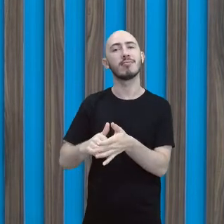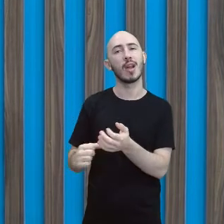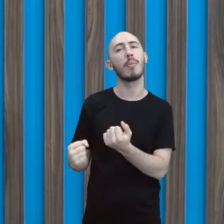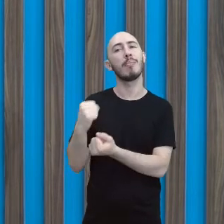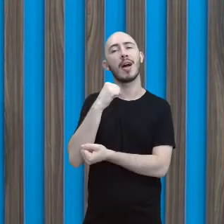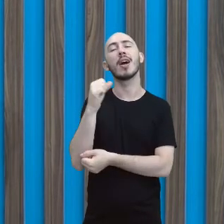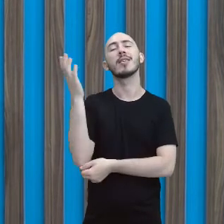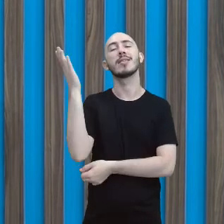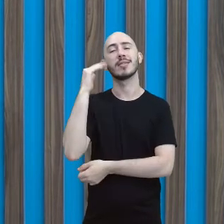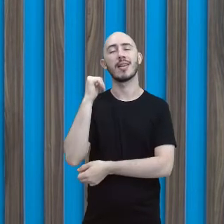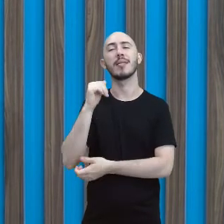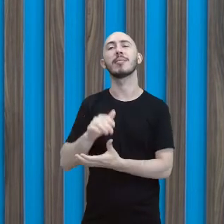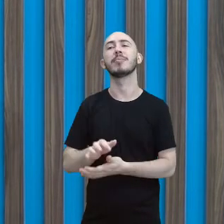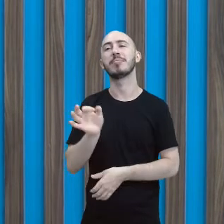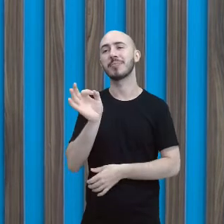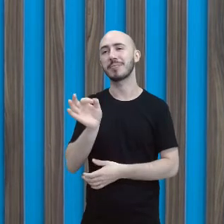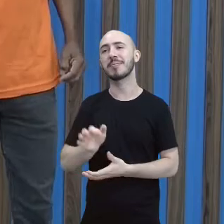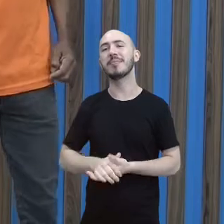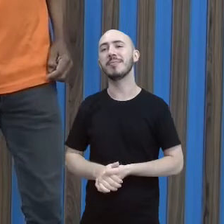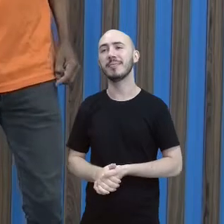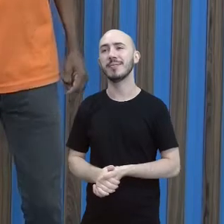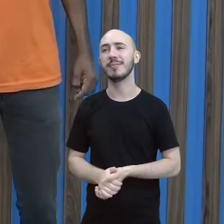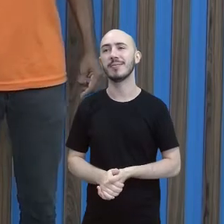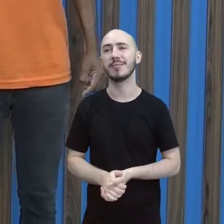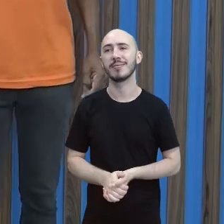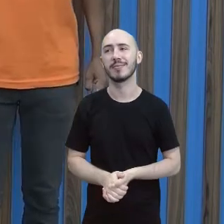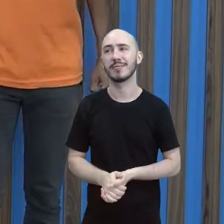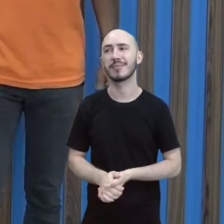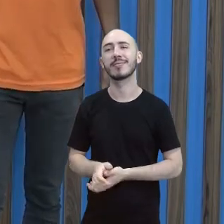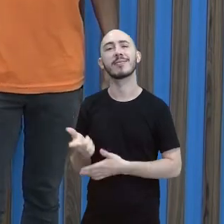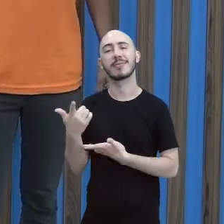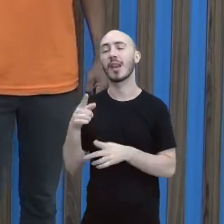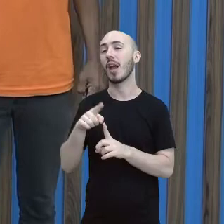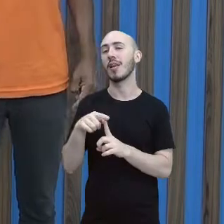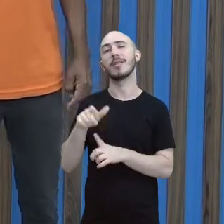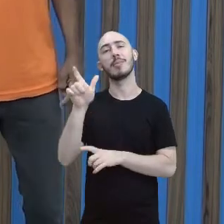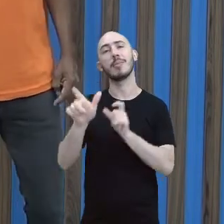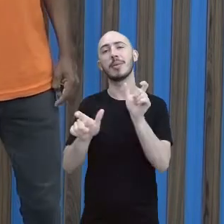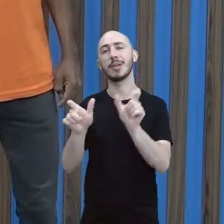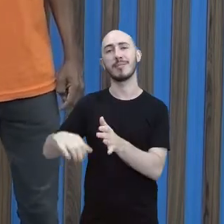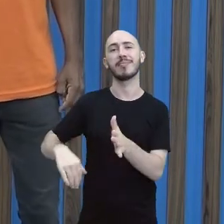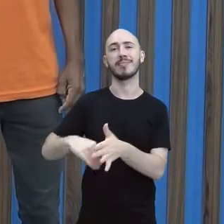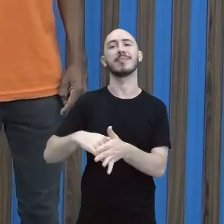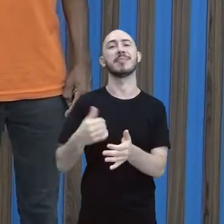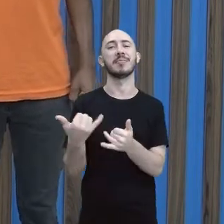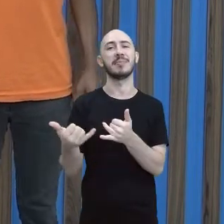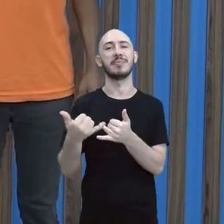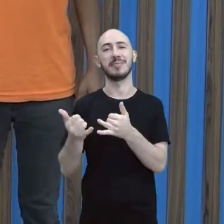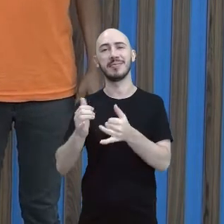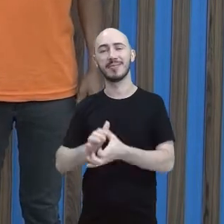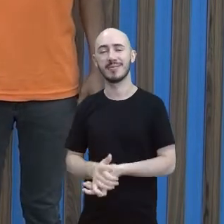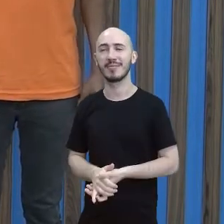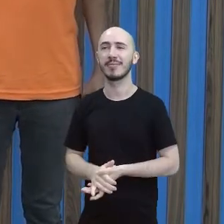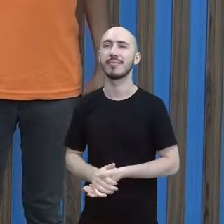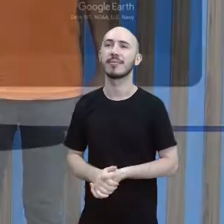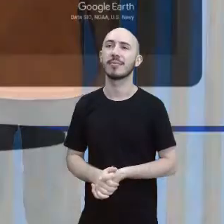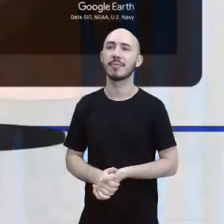cabeceia, ainda corre para depois pro centro do gol para bater. É esse tipo de jogador. Vamos ver se agora o vídeo sai agora. Vamos lá.